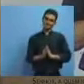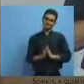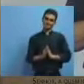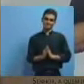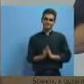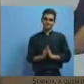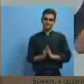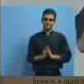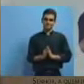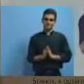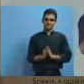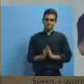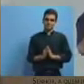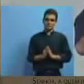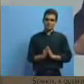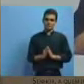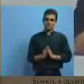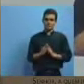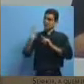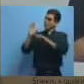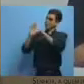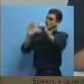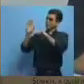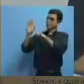A mão do Senhor estava sobre mim,